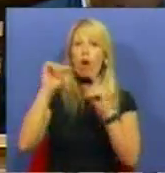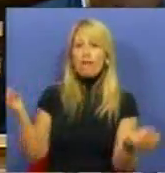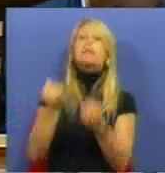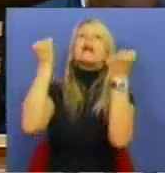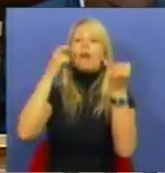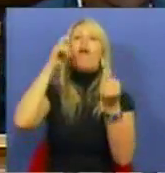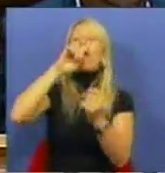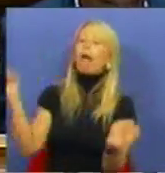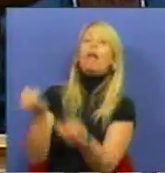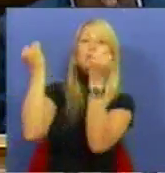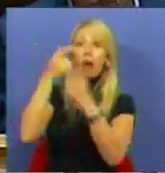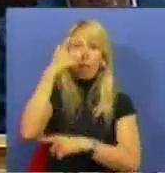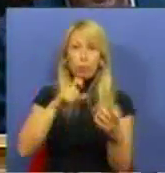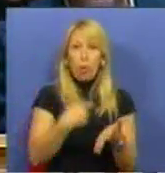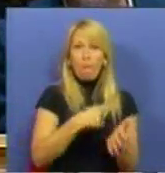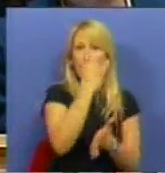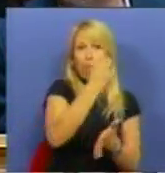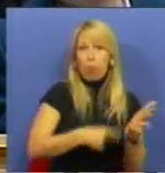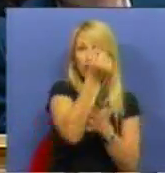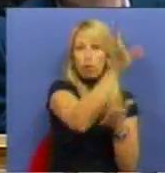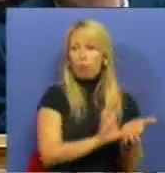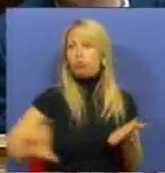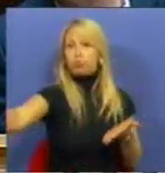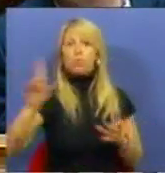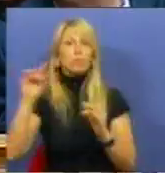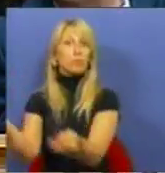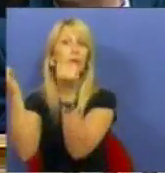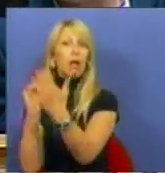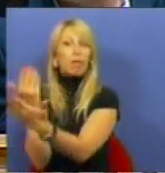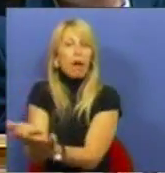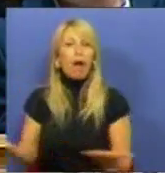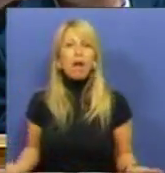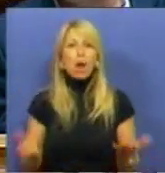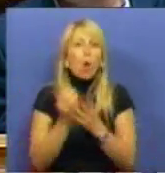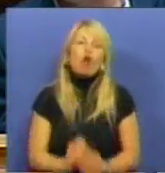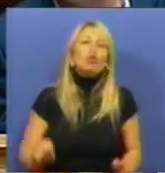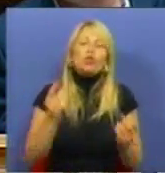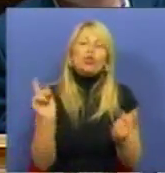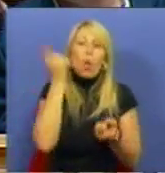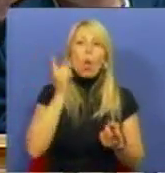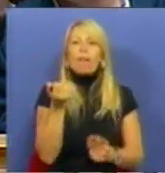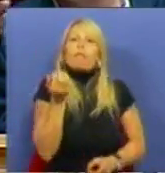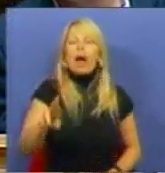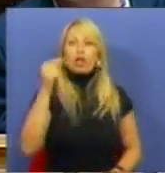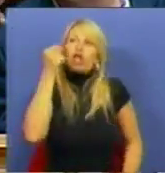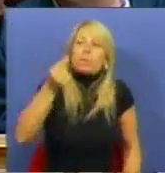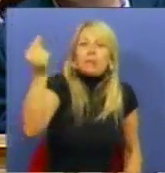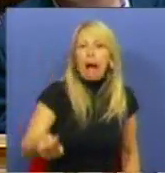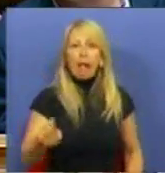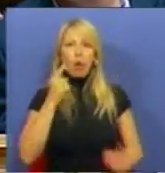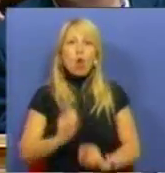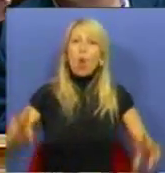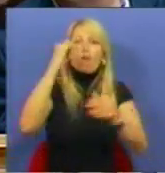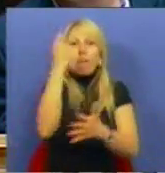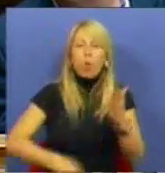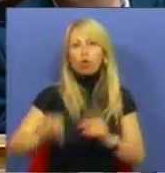pelos contribuintes, não nenhuma taxa especial, não nenhum novo imposto, não nenhuma penalização ou taxa